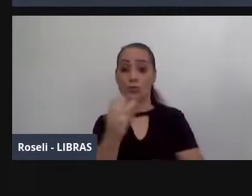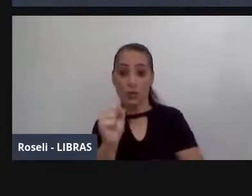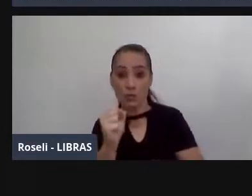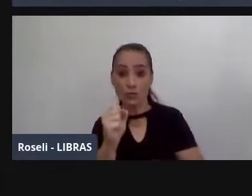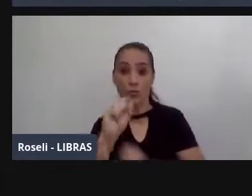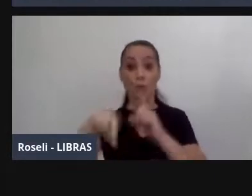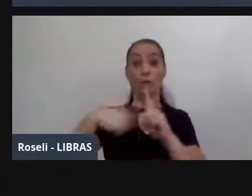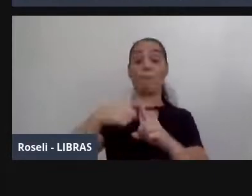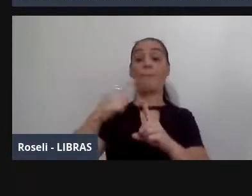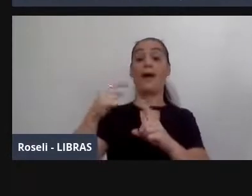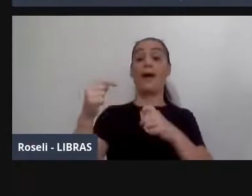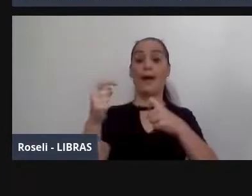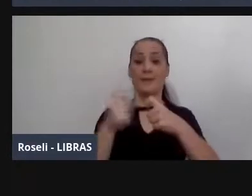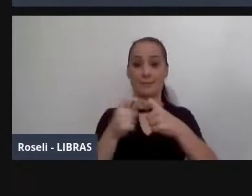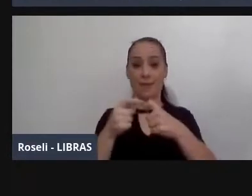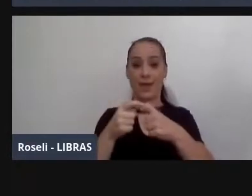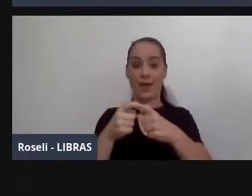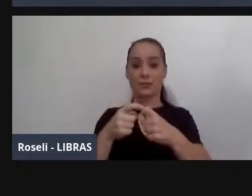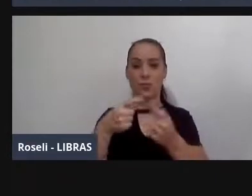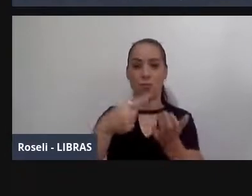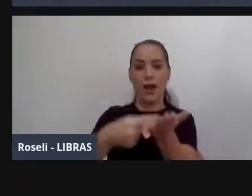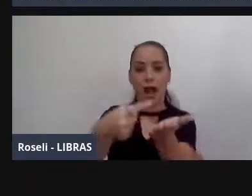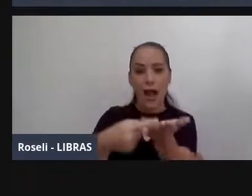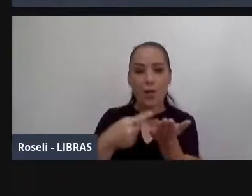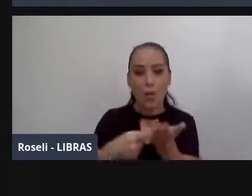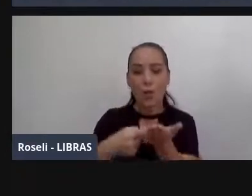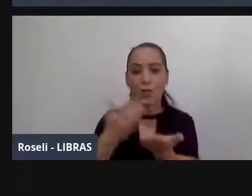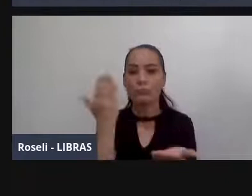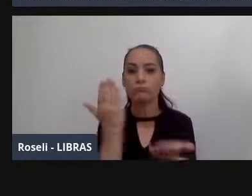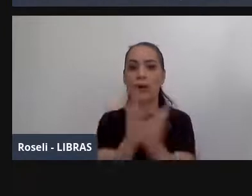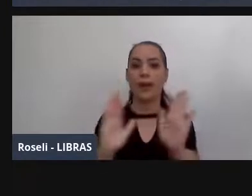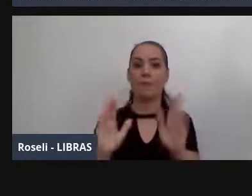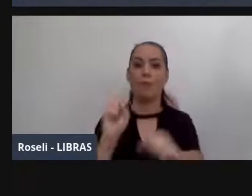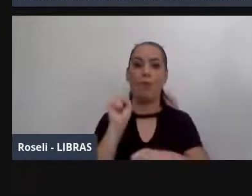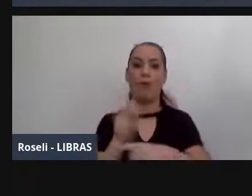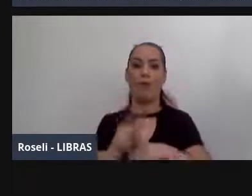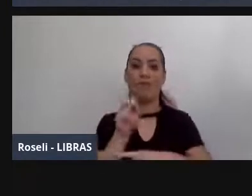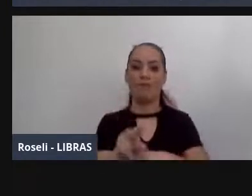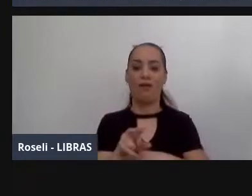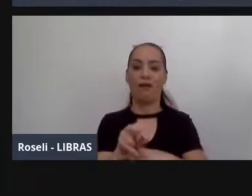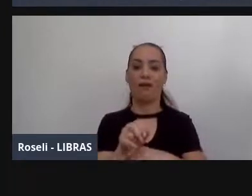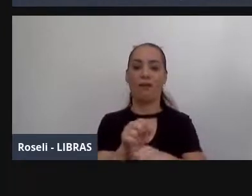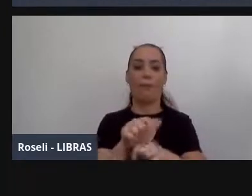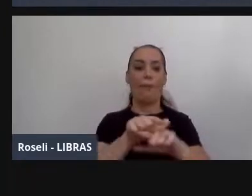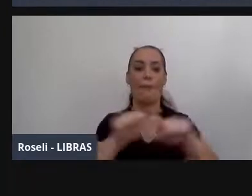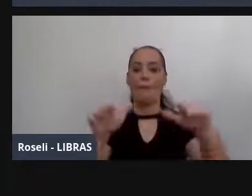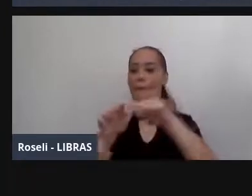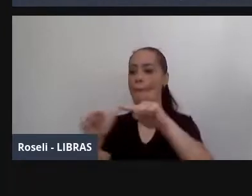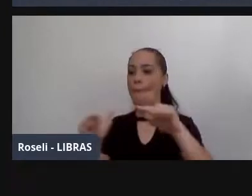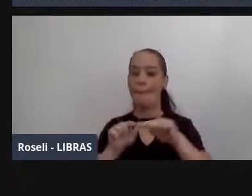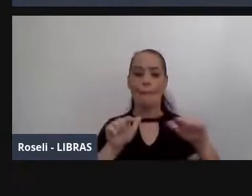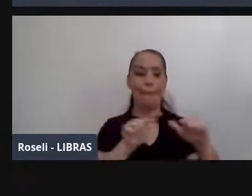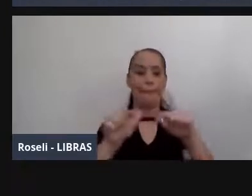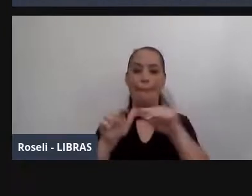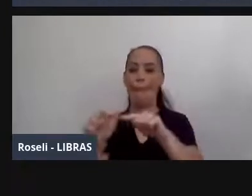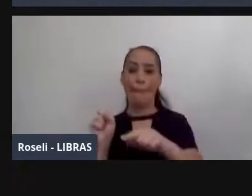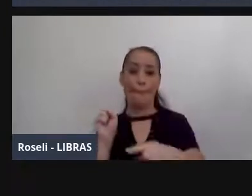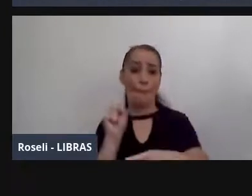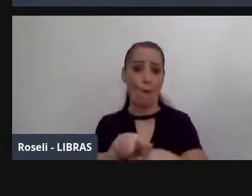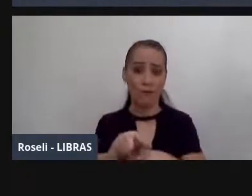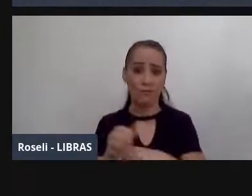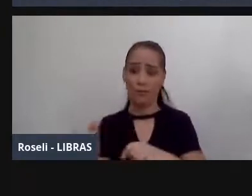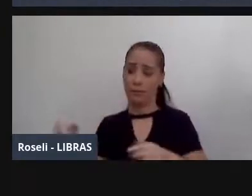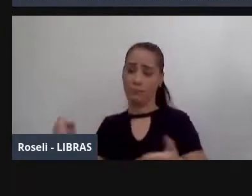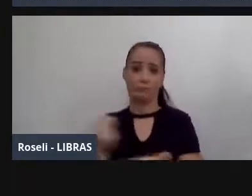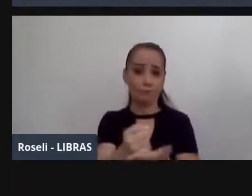ficaram milhares de vagas ociosas e até hoje nós temos mais de 1.000 vagas que nunca foram preenchidas. Para aqueles